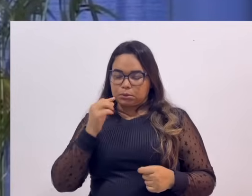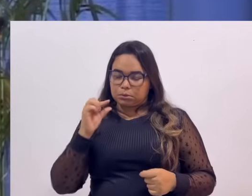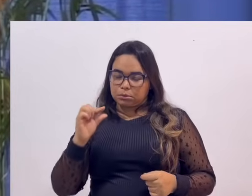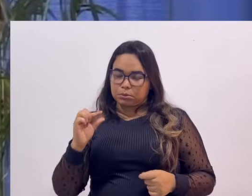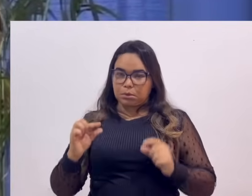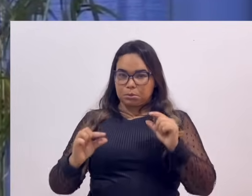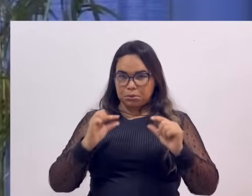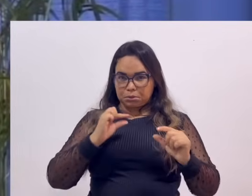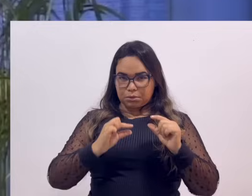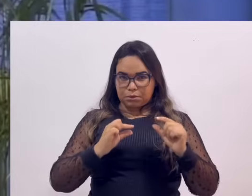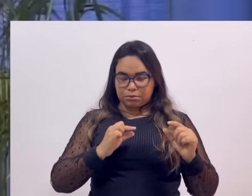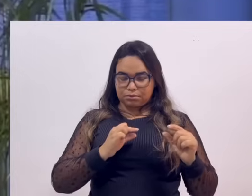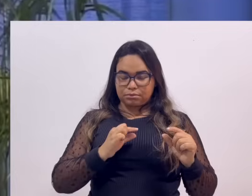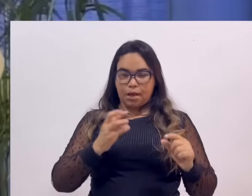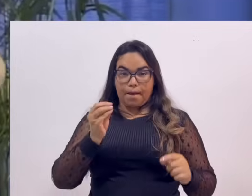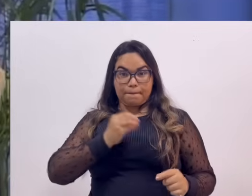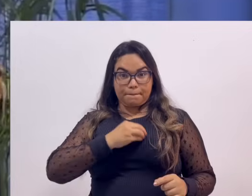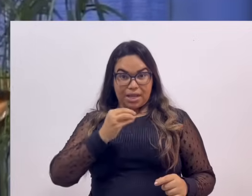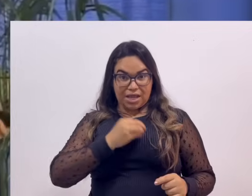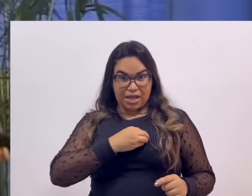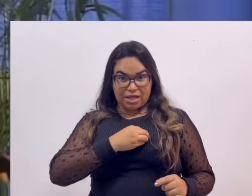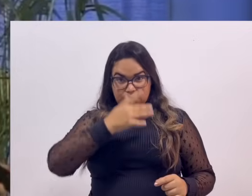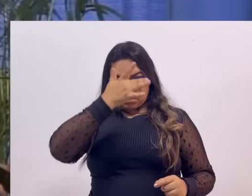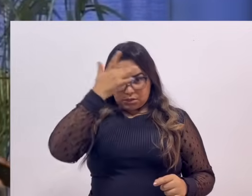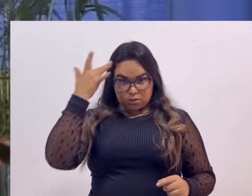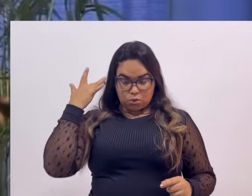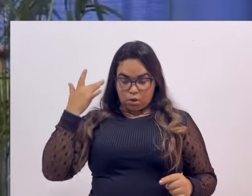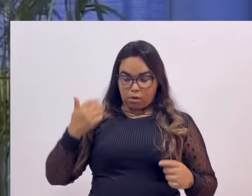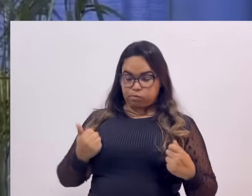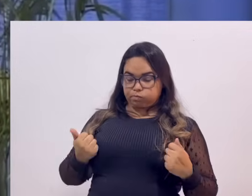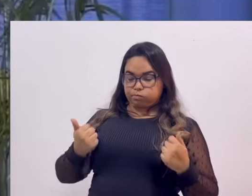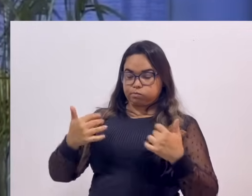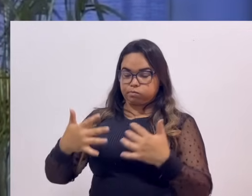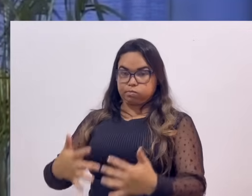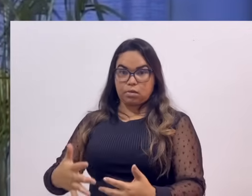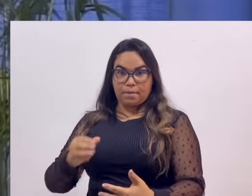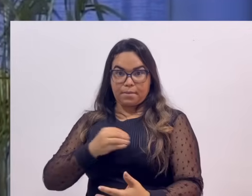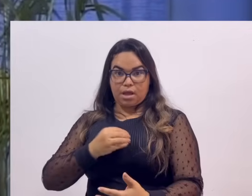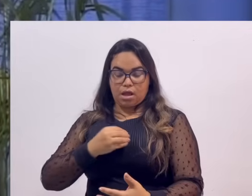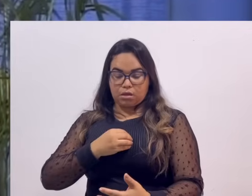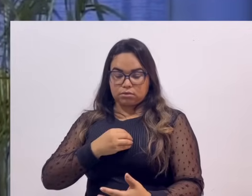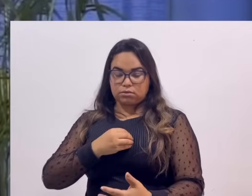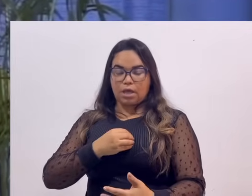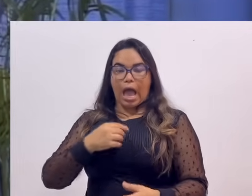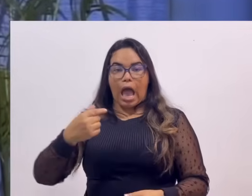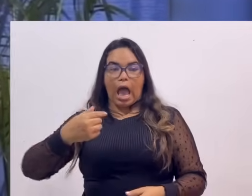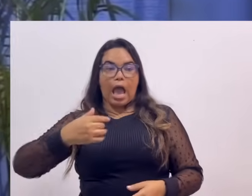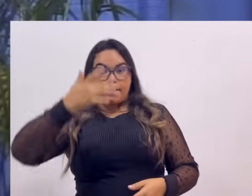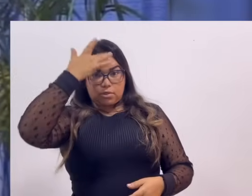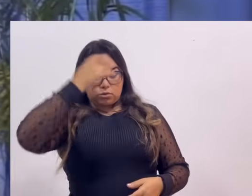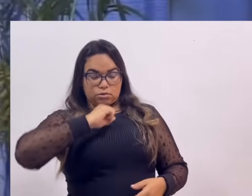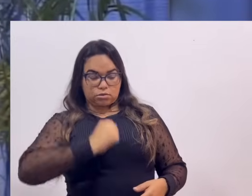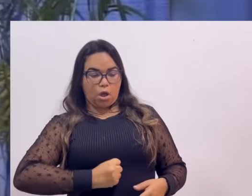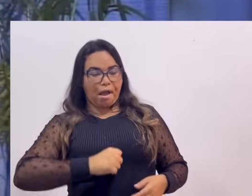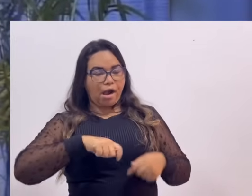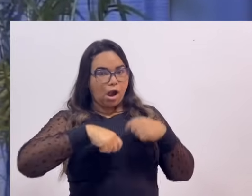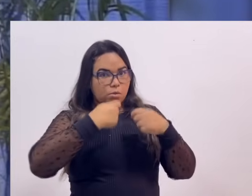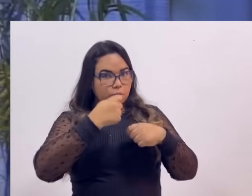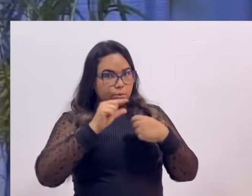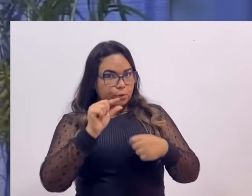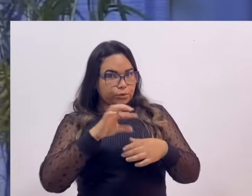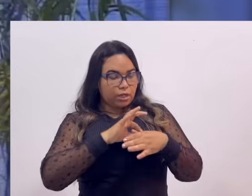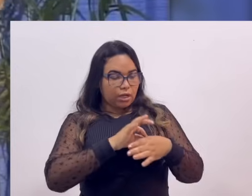e simbolicamente os pecados confessados ao cordeiro eram transferidos para o sumo sacerdote